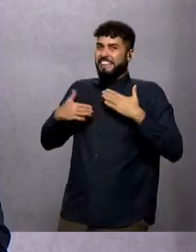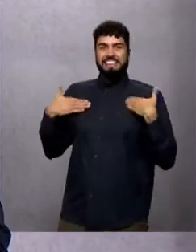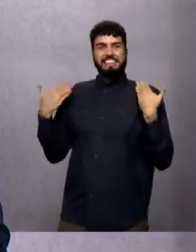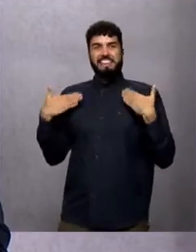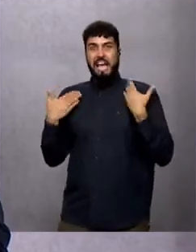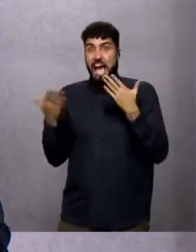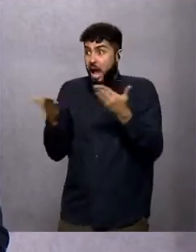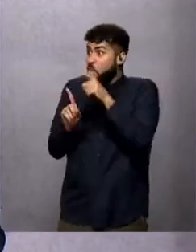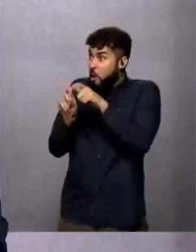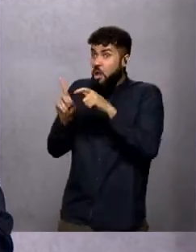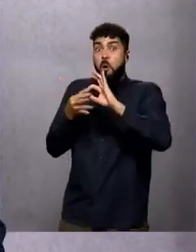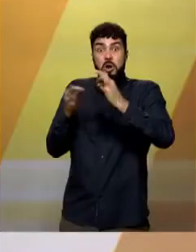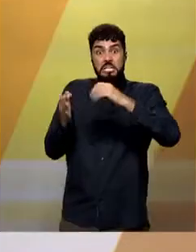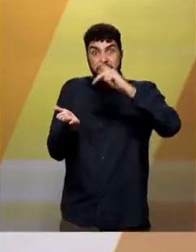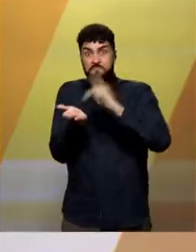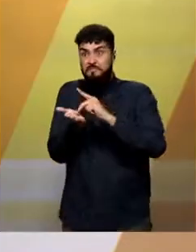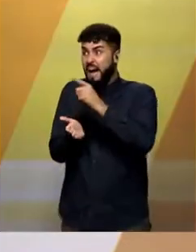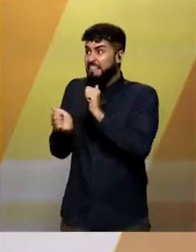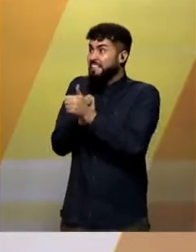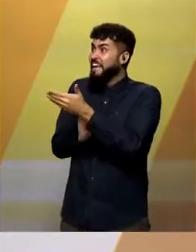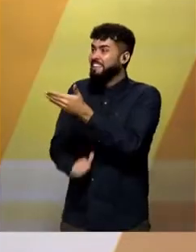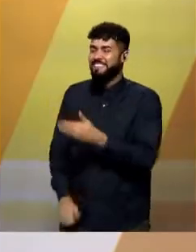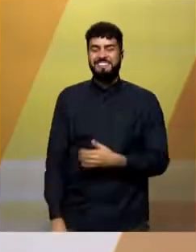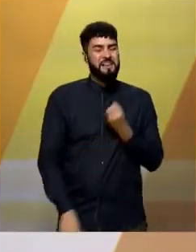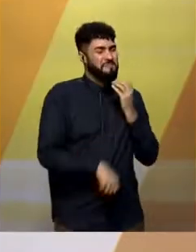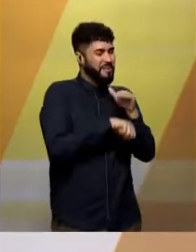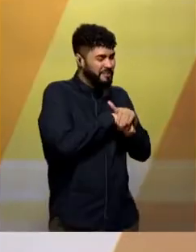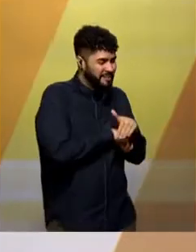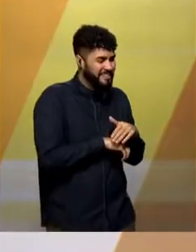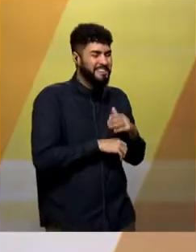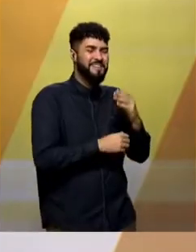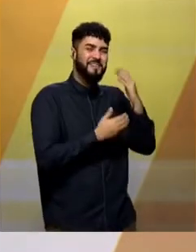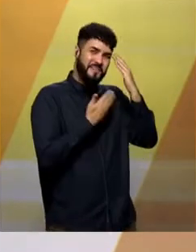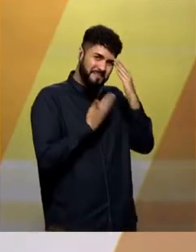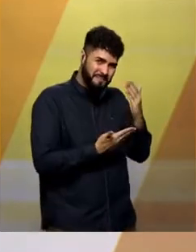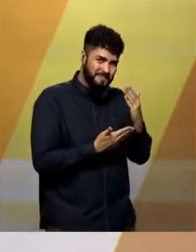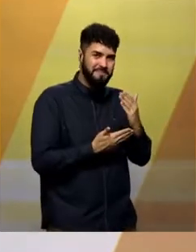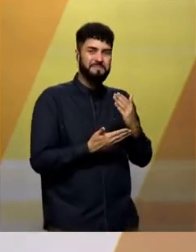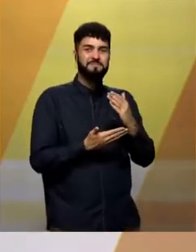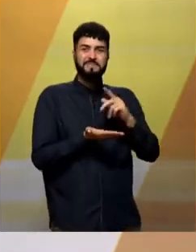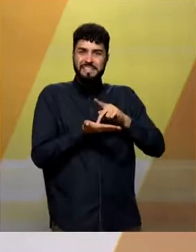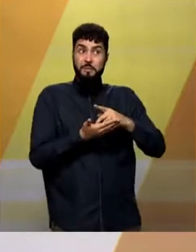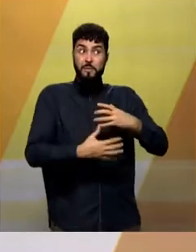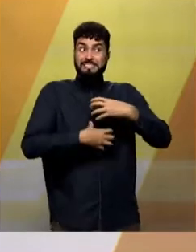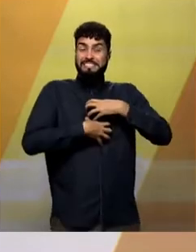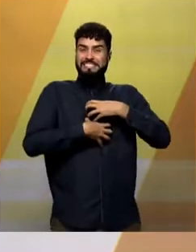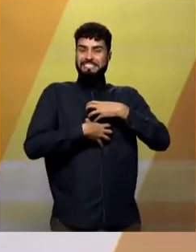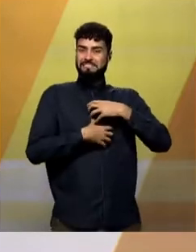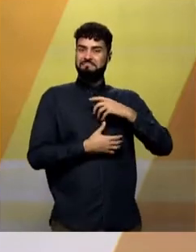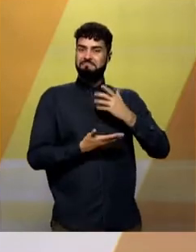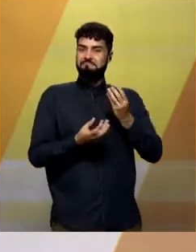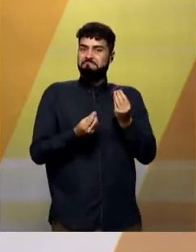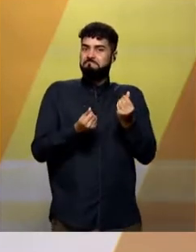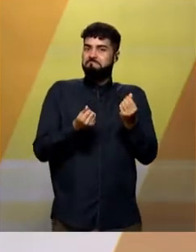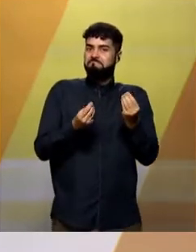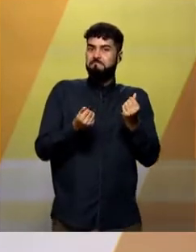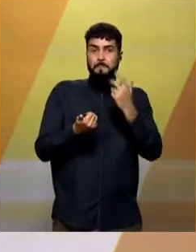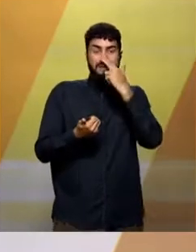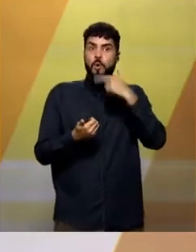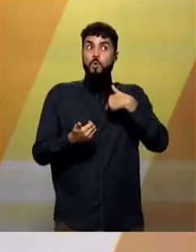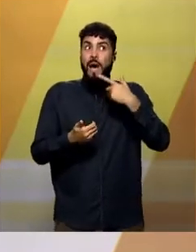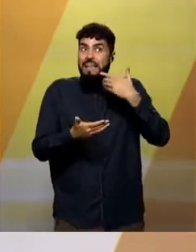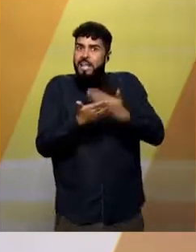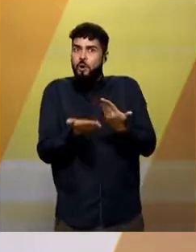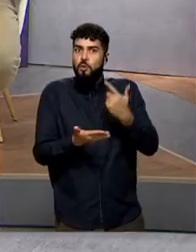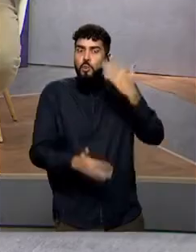de agora ser um atleta Olímpico Boa noite obrigada sentimento tá ainda a